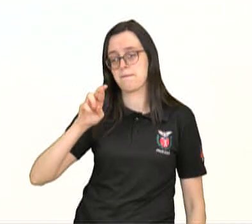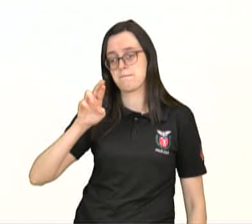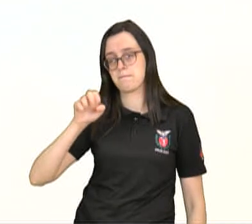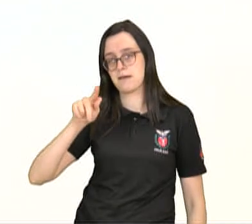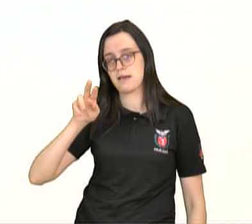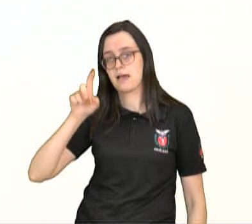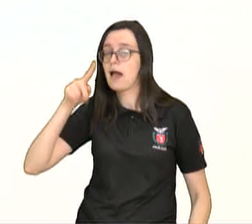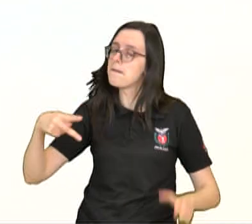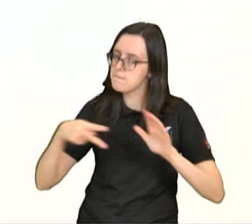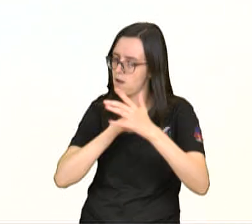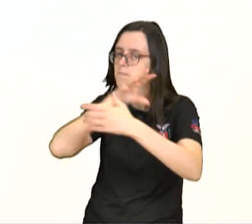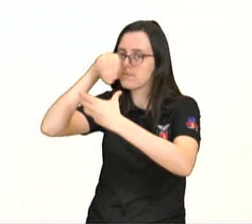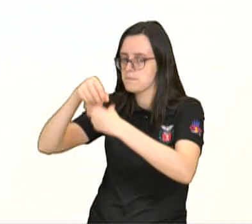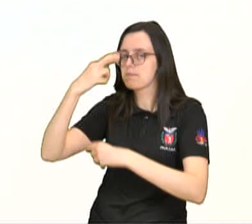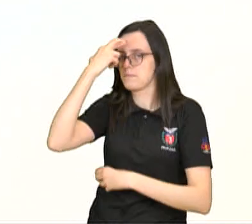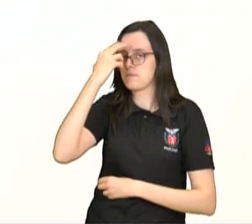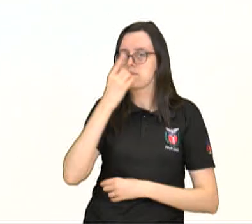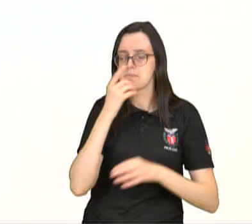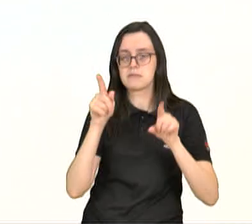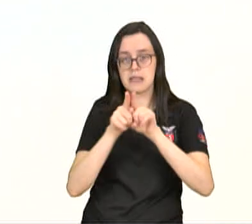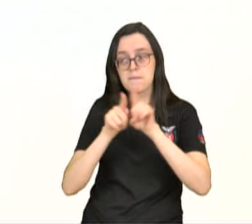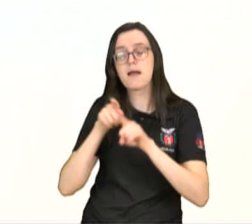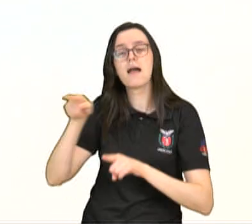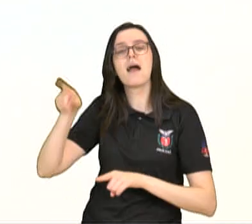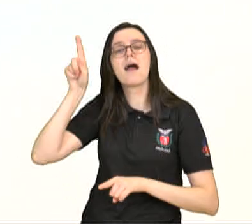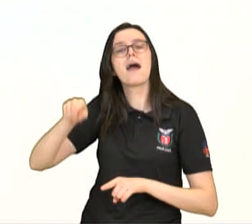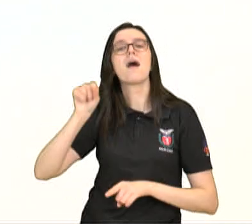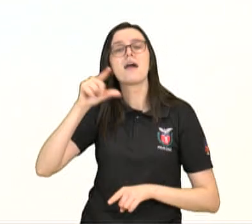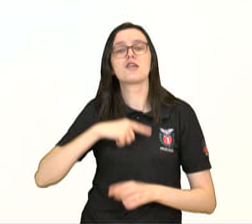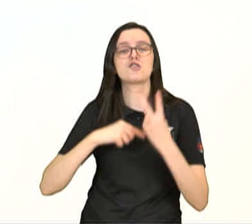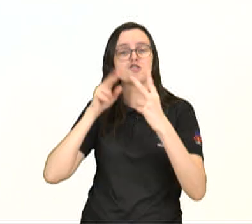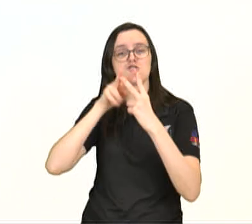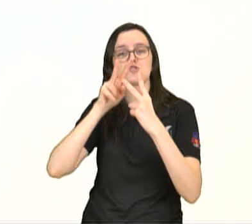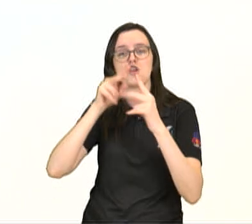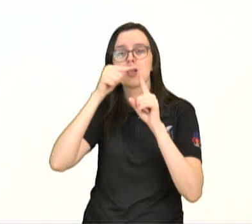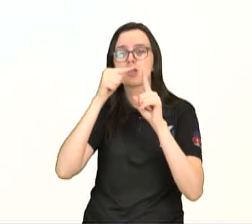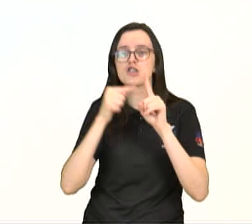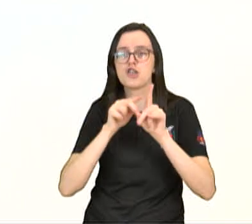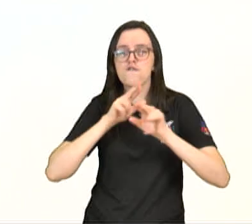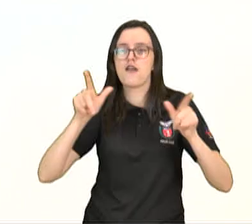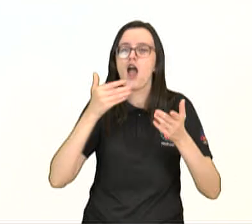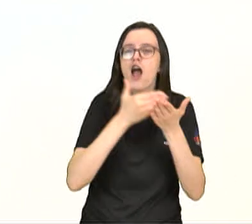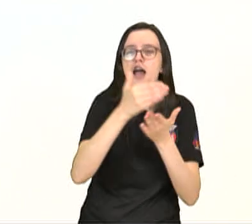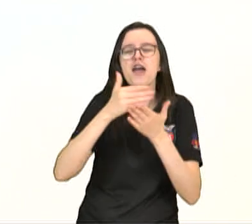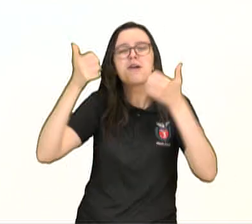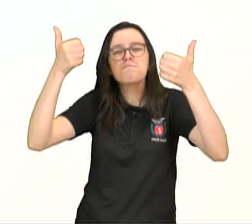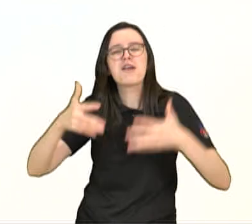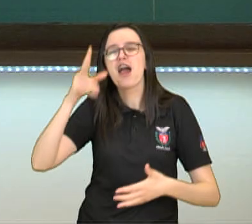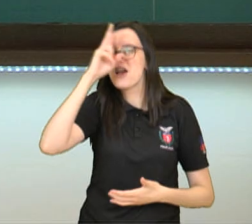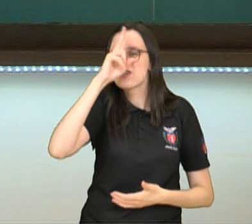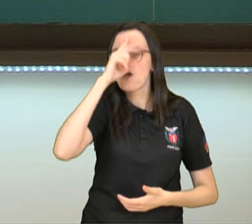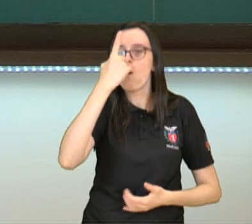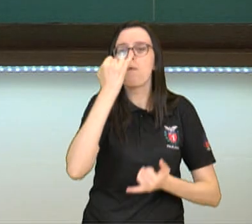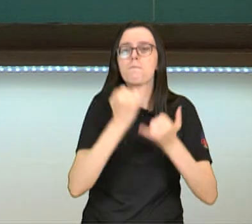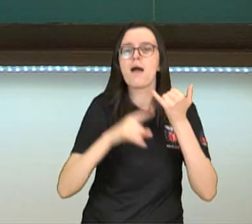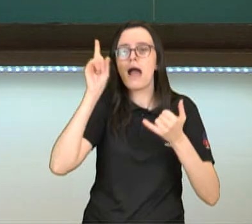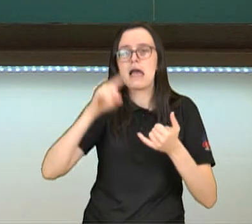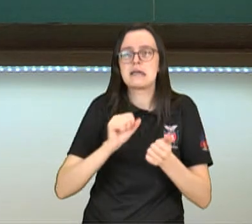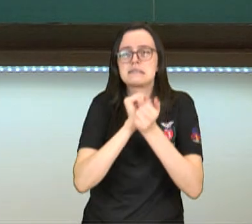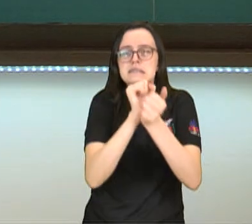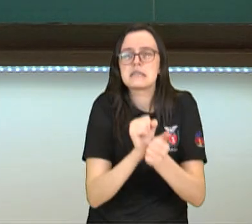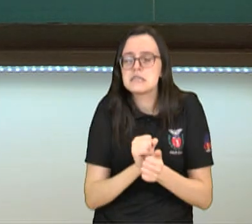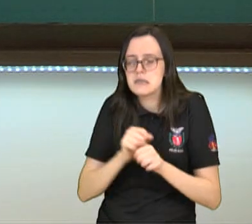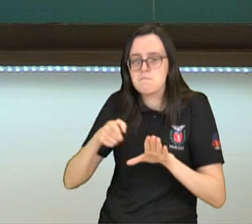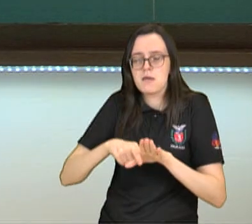dança nacional da República Dominicana e ele tem aquelas duas versões distintas para a sua origem, uma que seria o arrastar das correntes